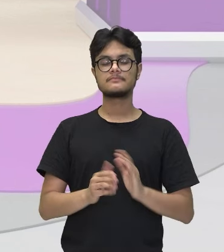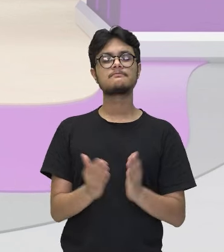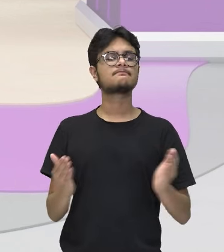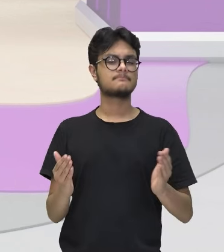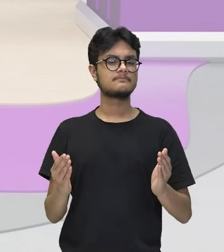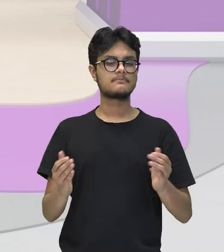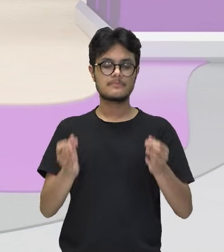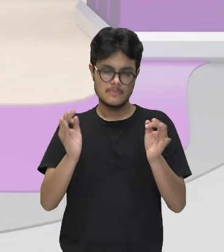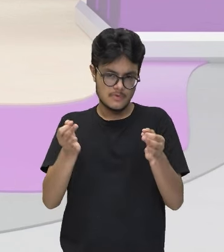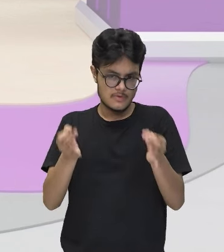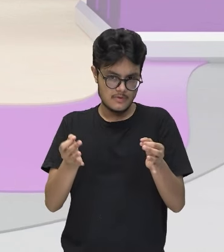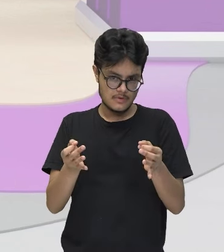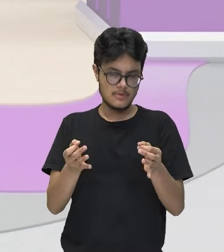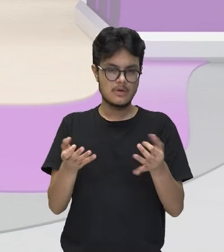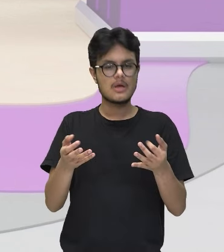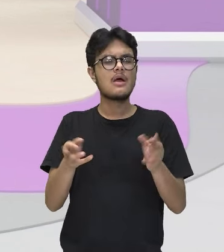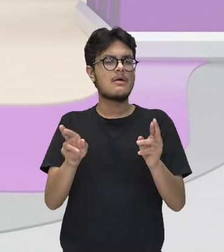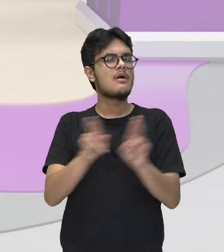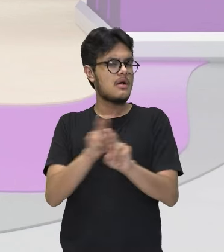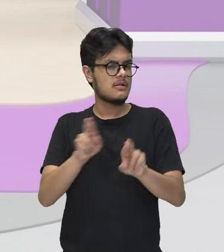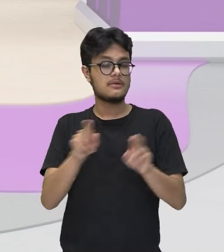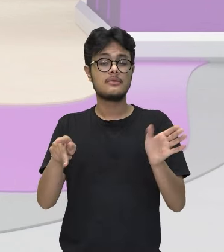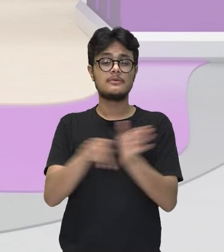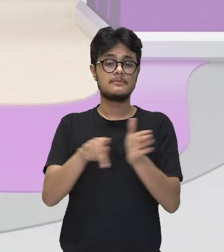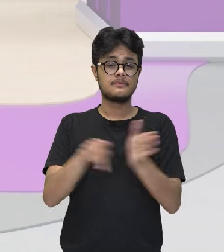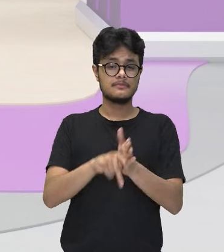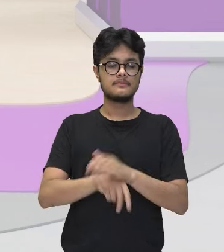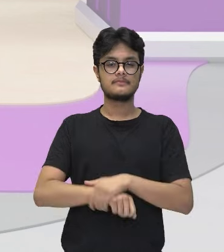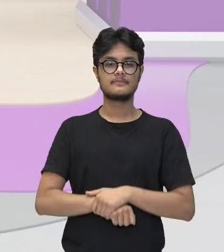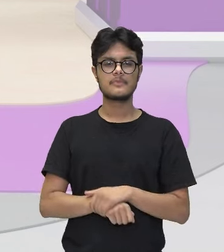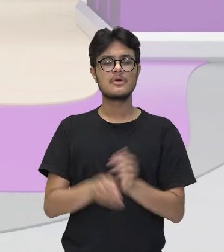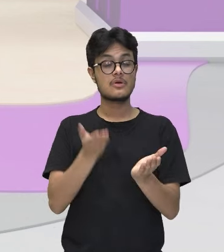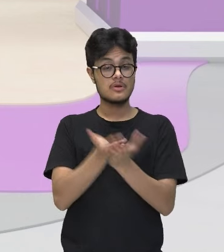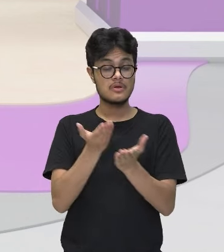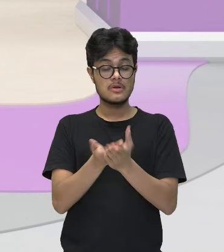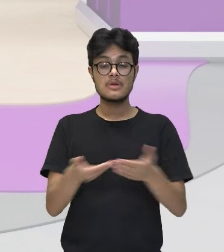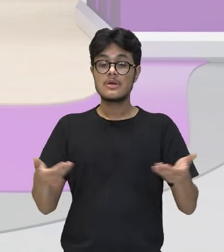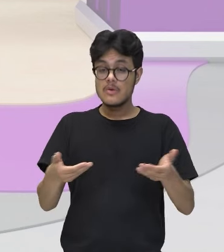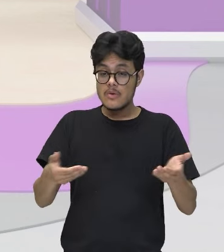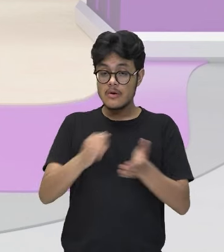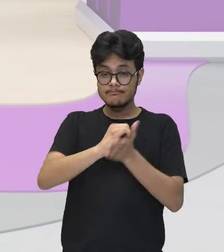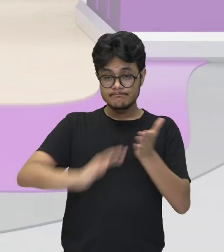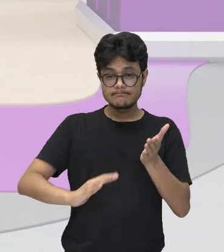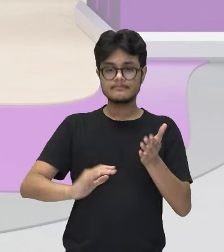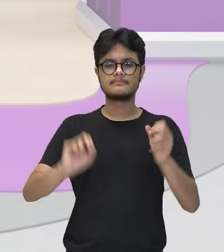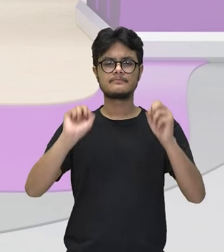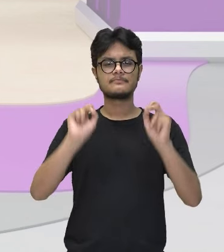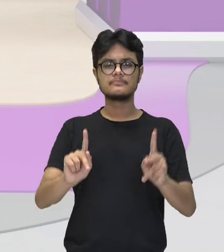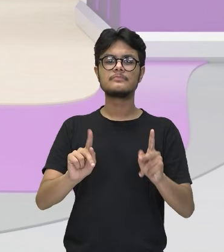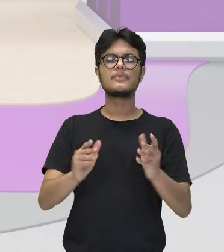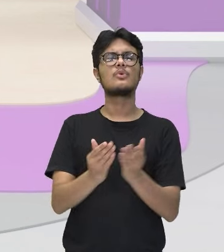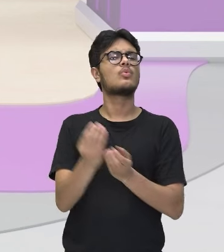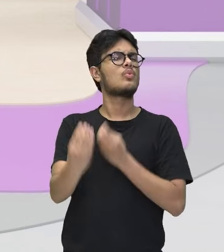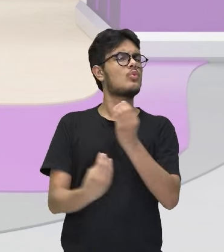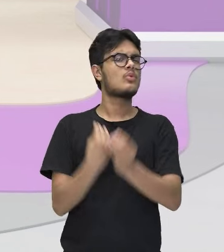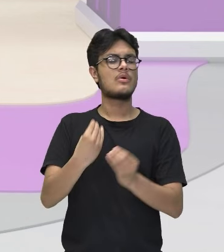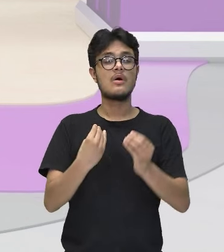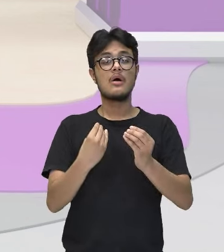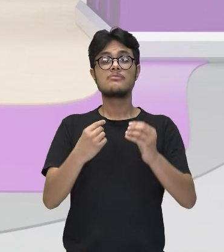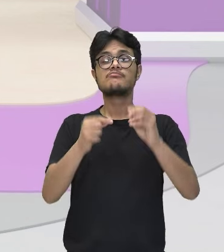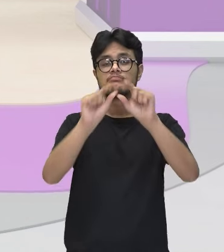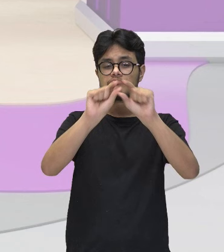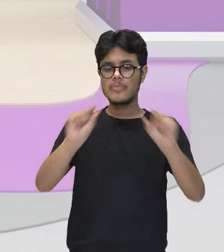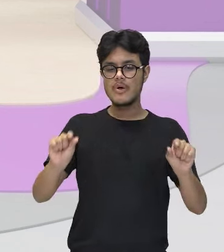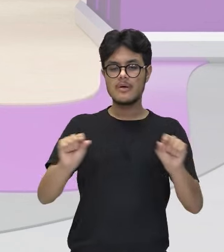essas são algumas das relações que a gente vai ver hoje aqui na nossa aula, né? Relações que são relações